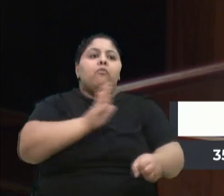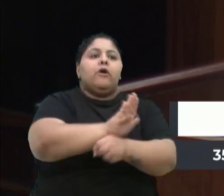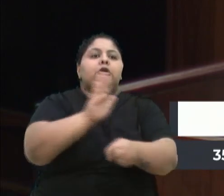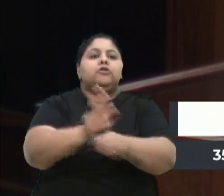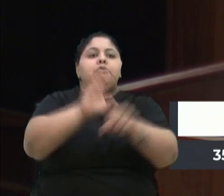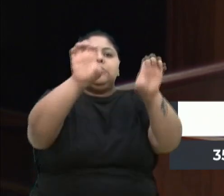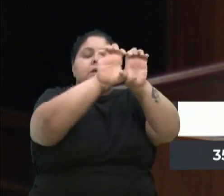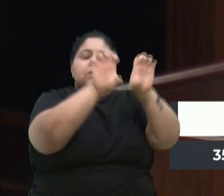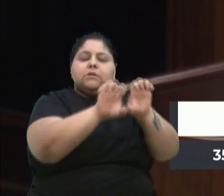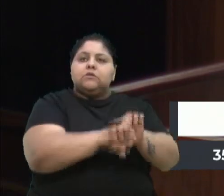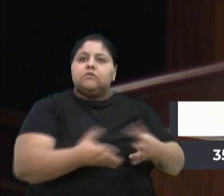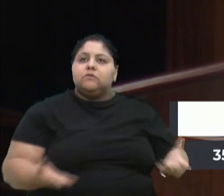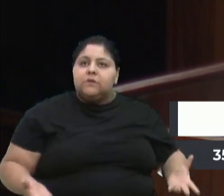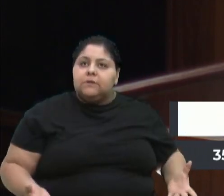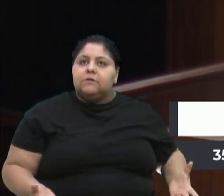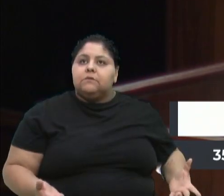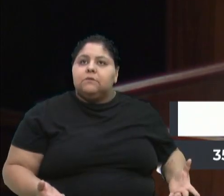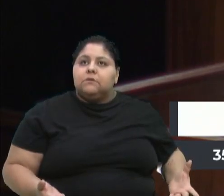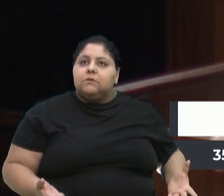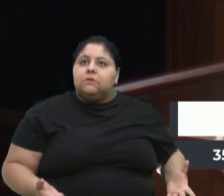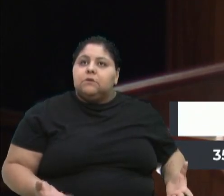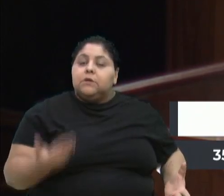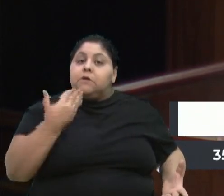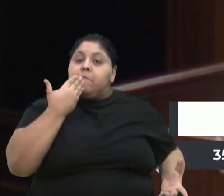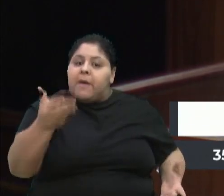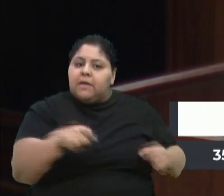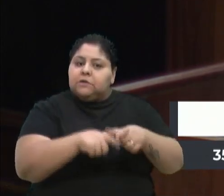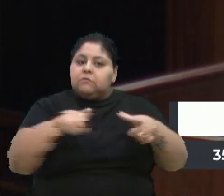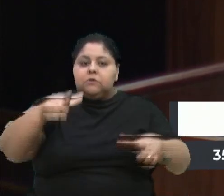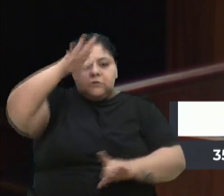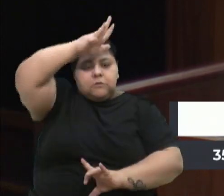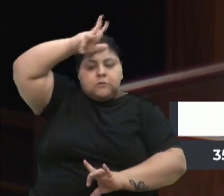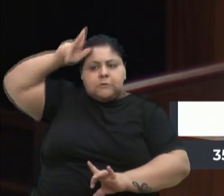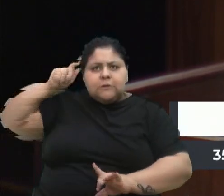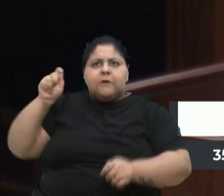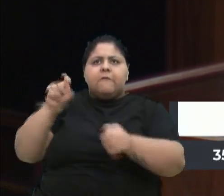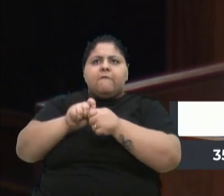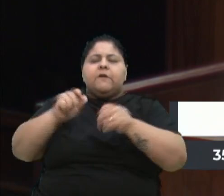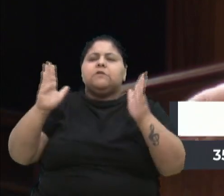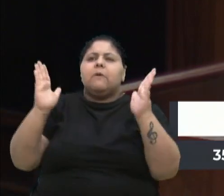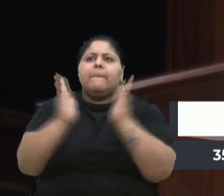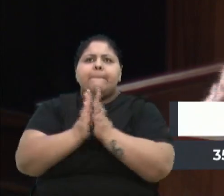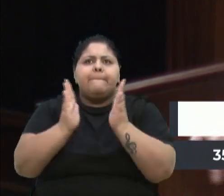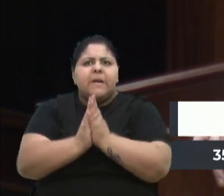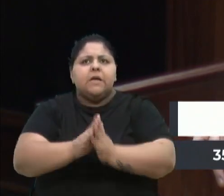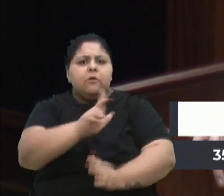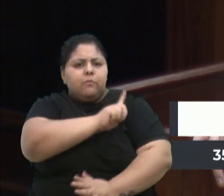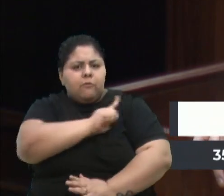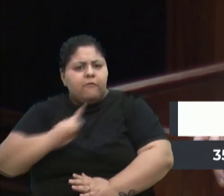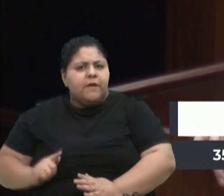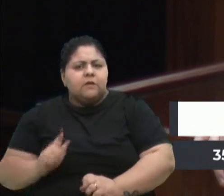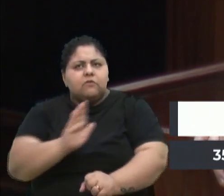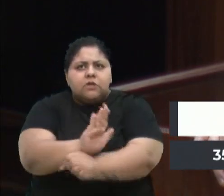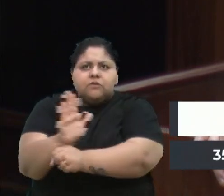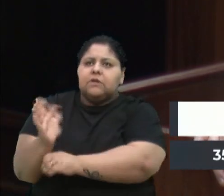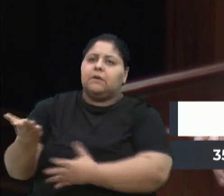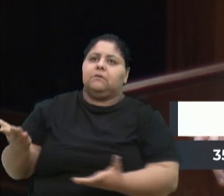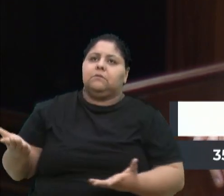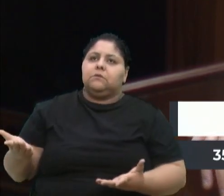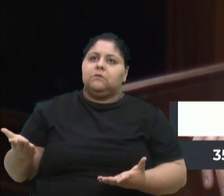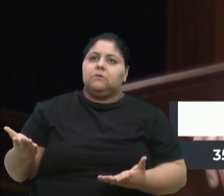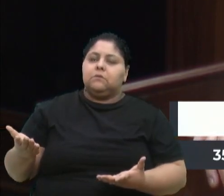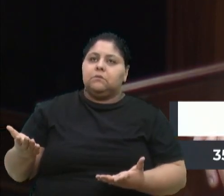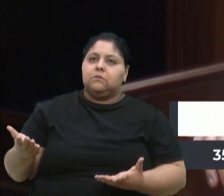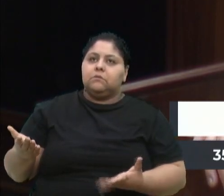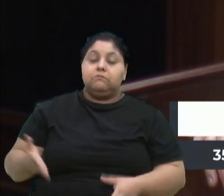no recadastramento. Então, que peça para os grandes municípios, faça um apelo para o governador ajudar. Então, assim,